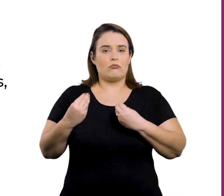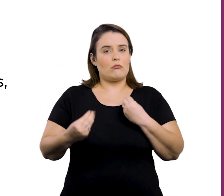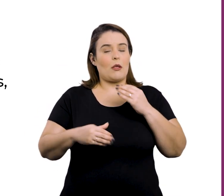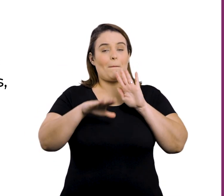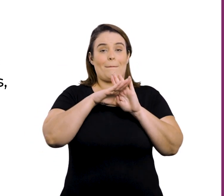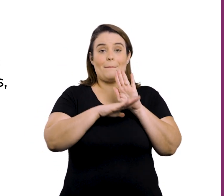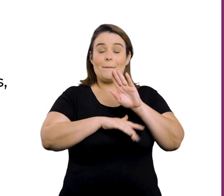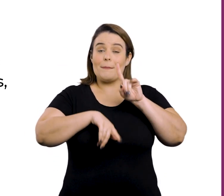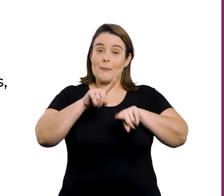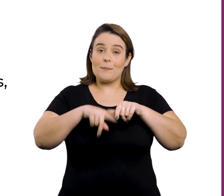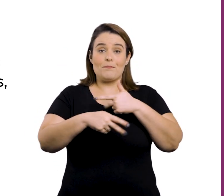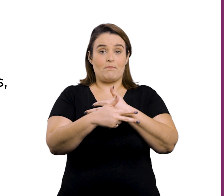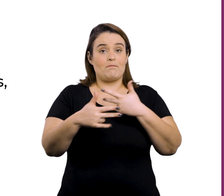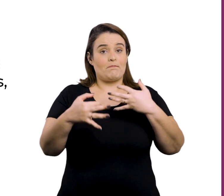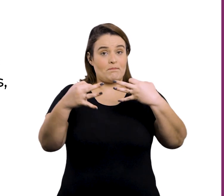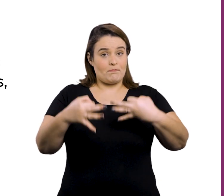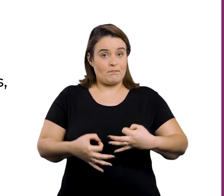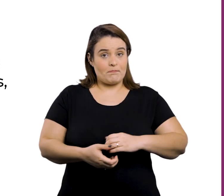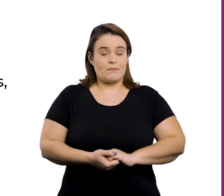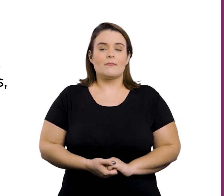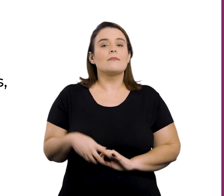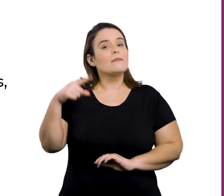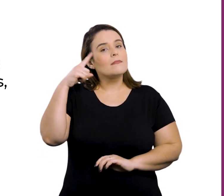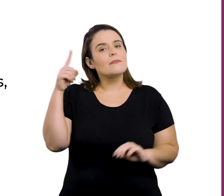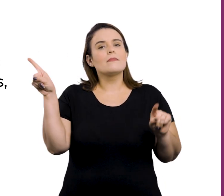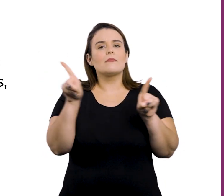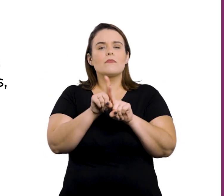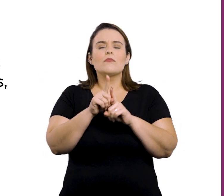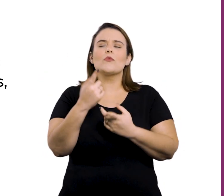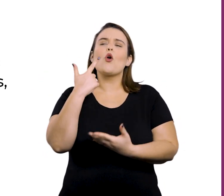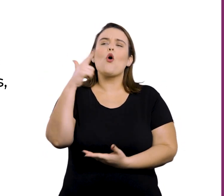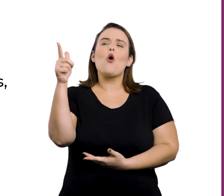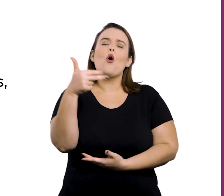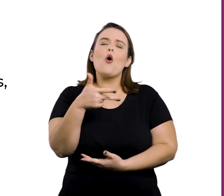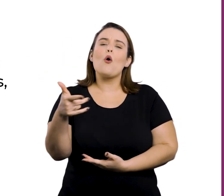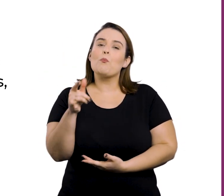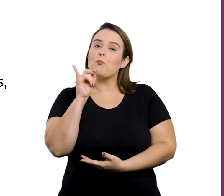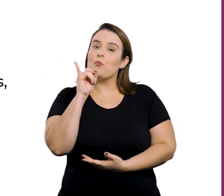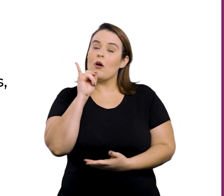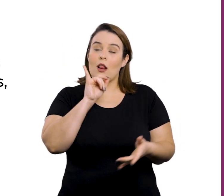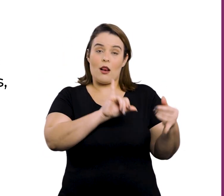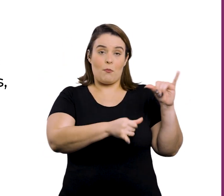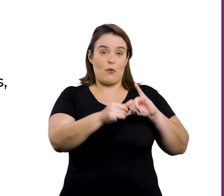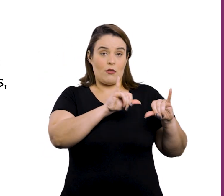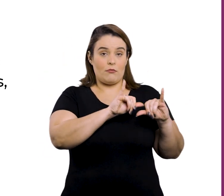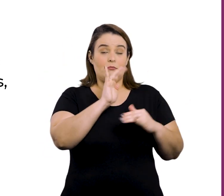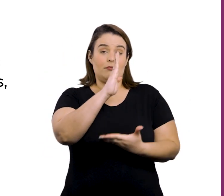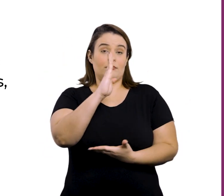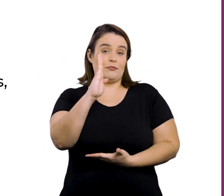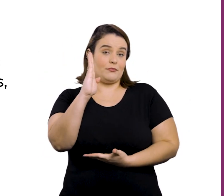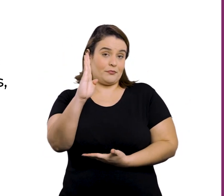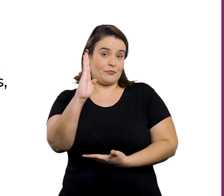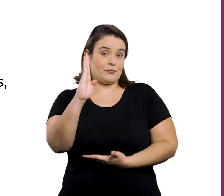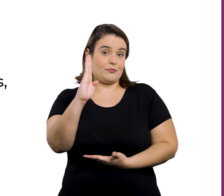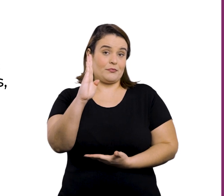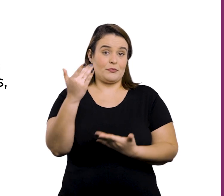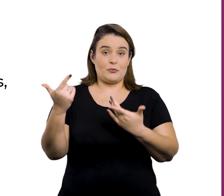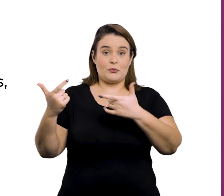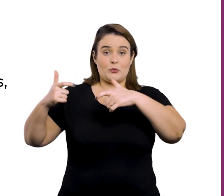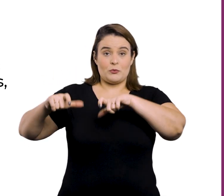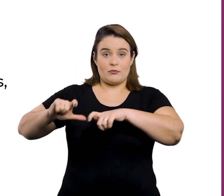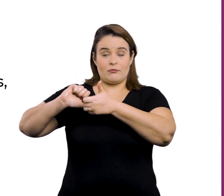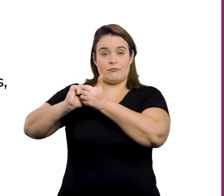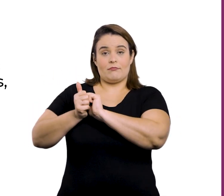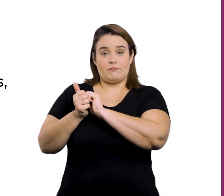instalações, equipamentos e infraestrutura adequados, considerando ainda outros insumos como laboratórios,